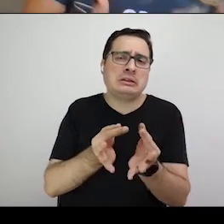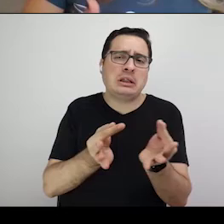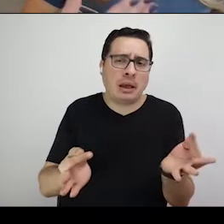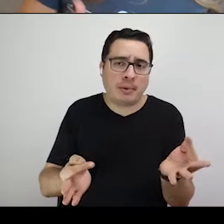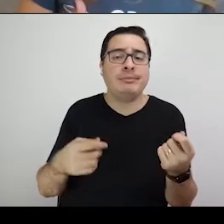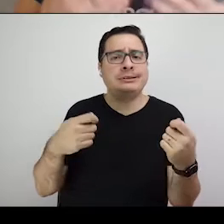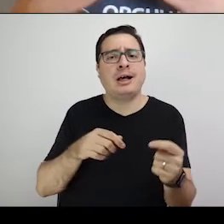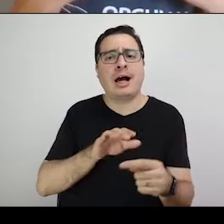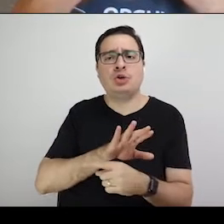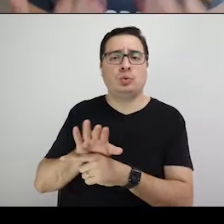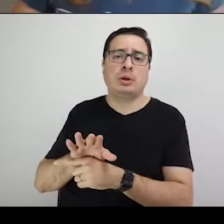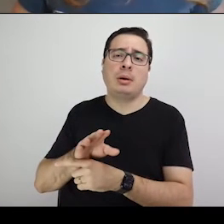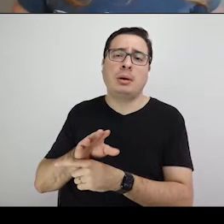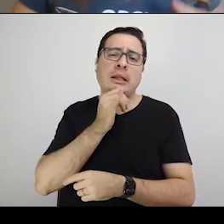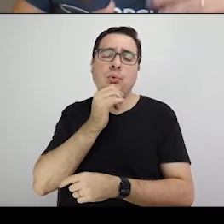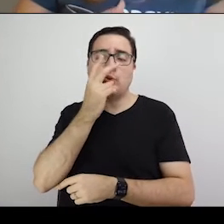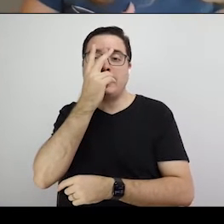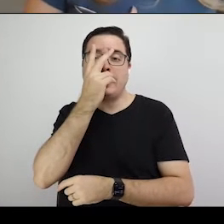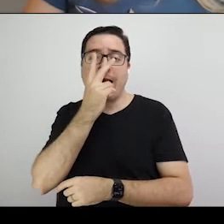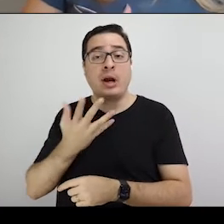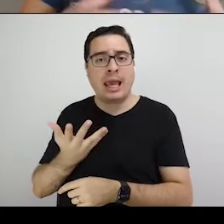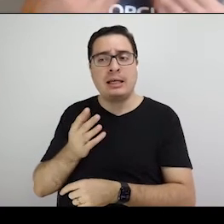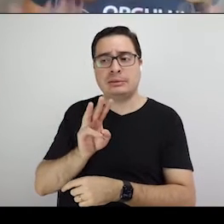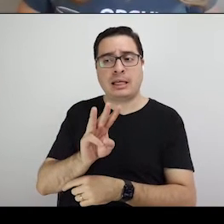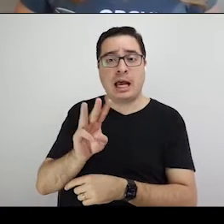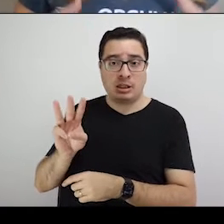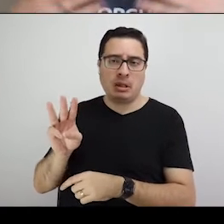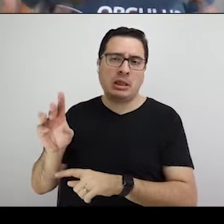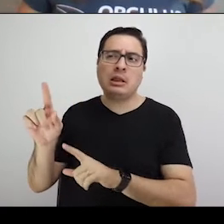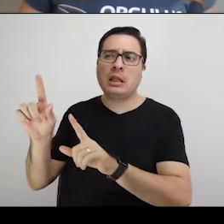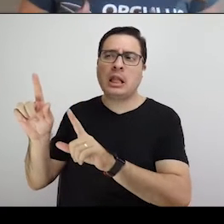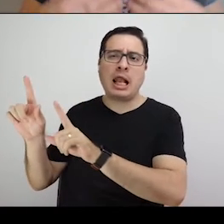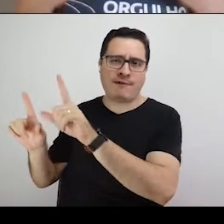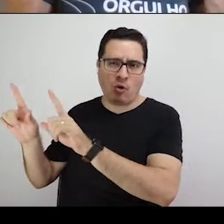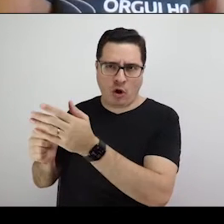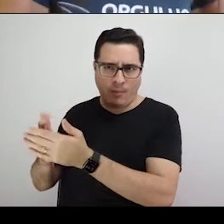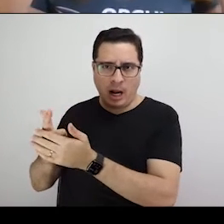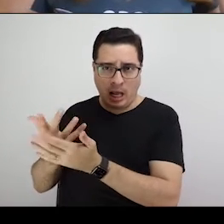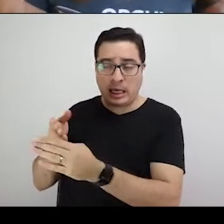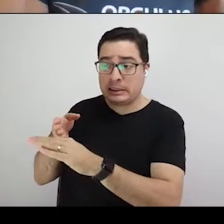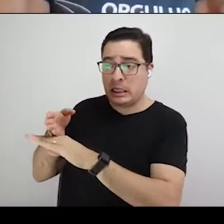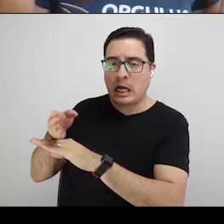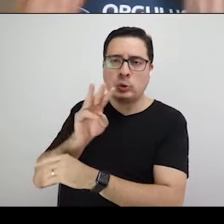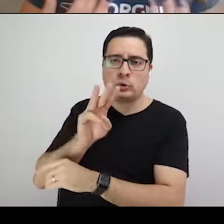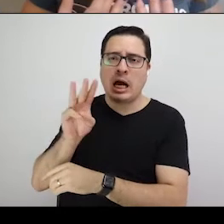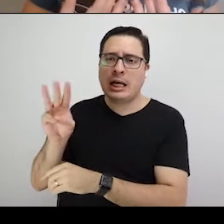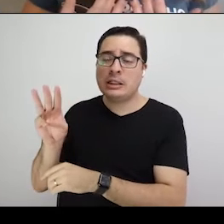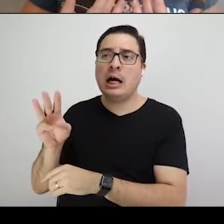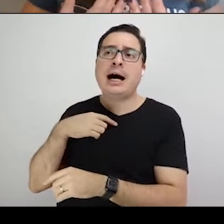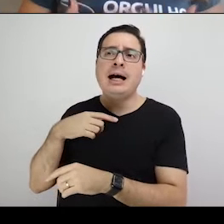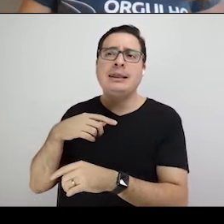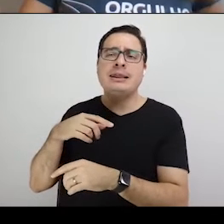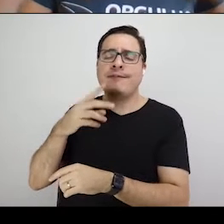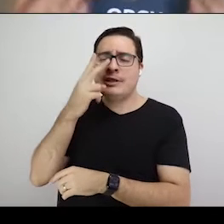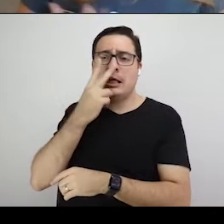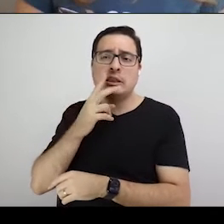um cego quer acessar um site, quer comprar uma TV, ele tem necessidades, desejos, a única deficiência dele é a